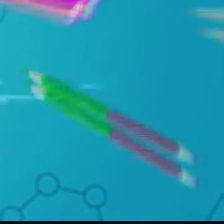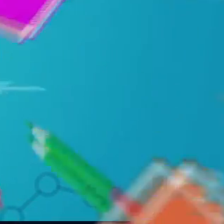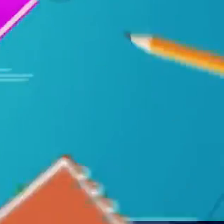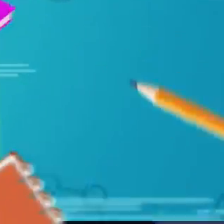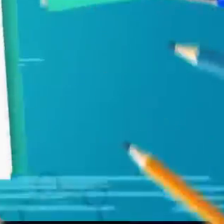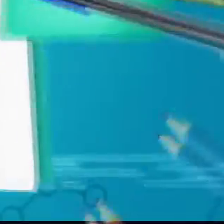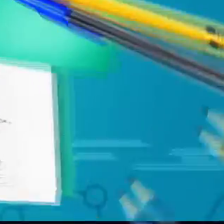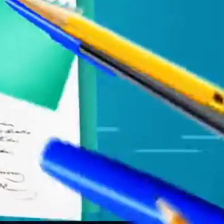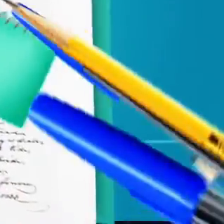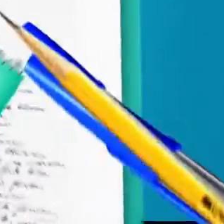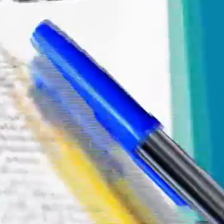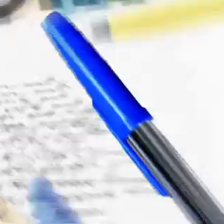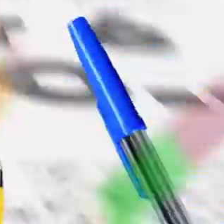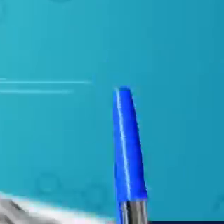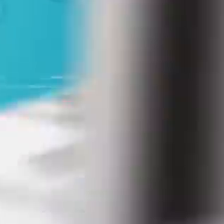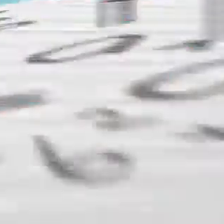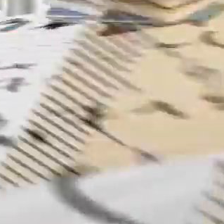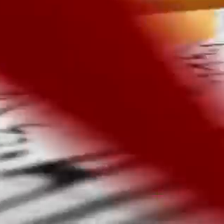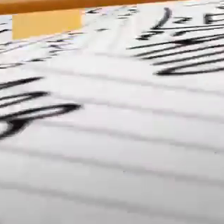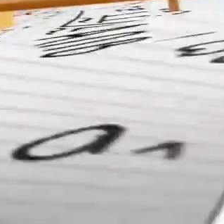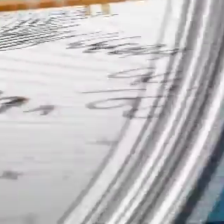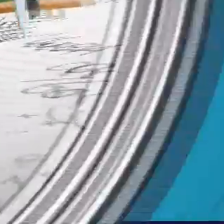E aí